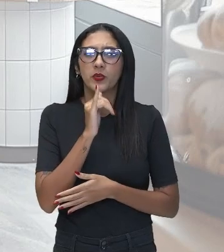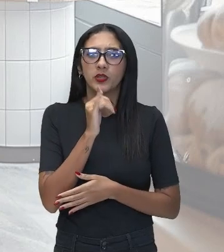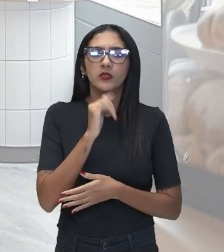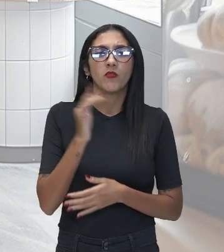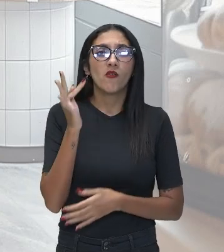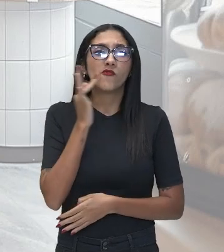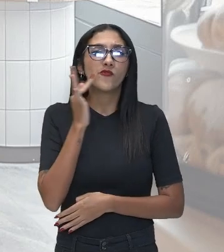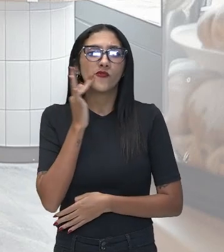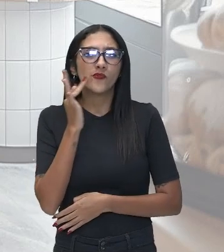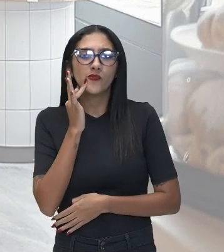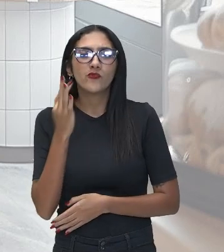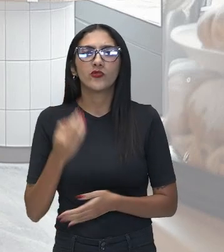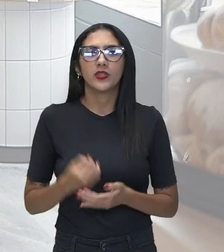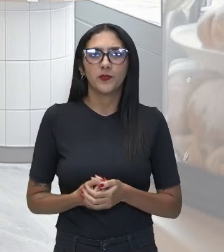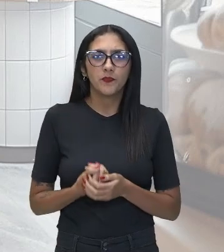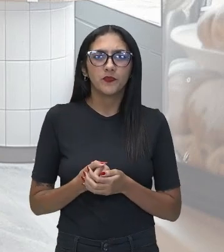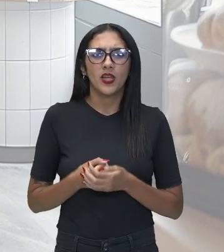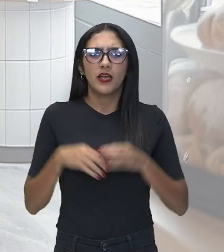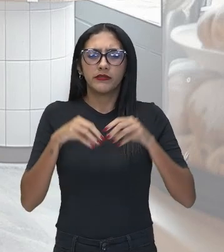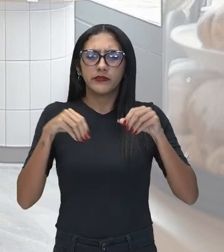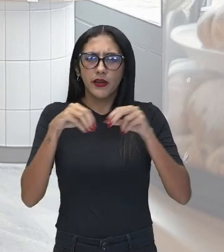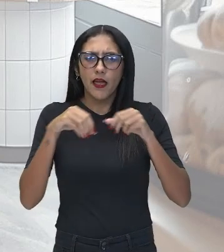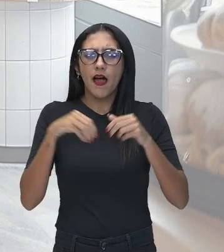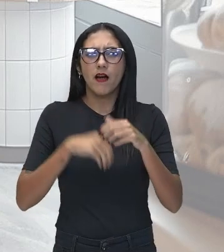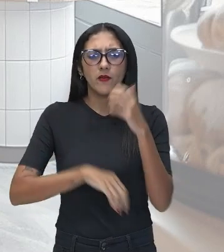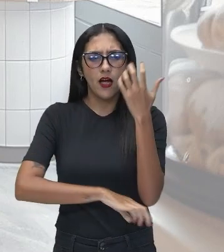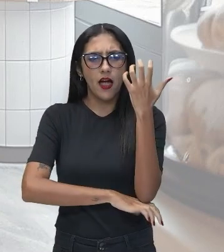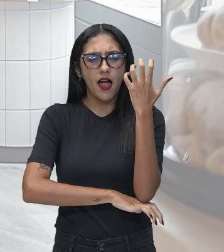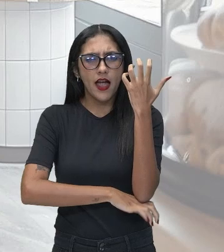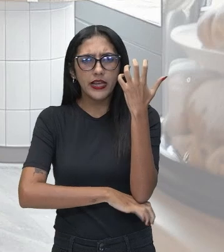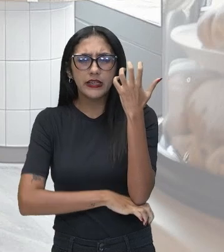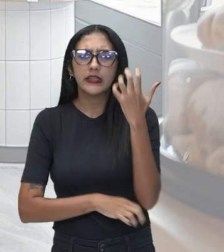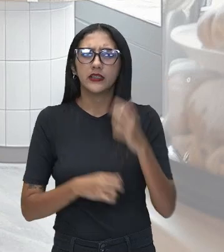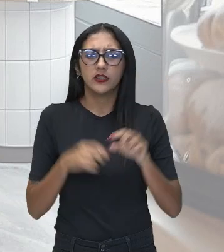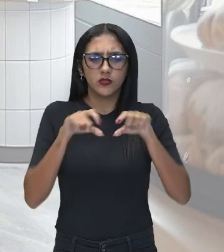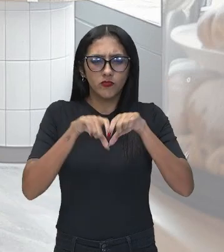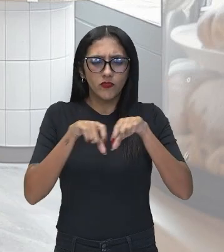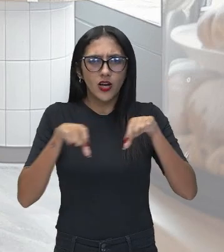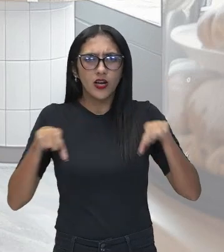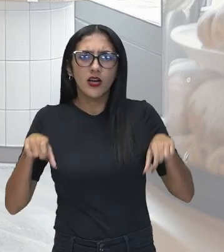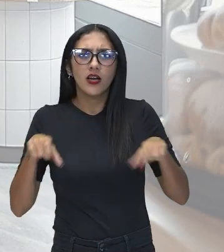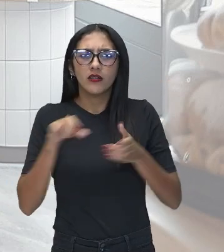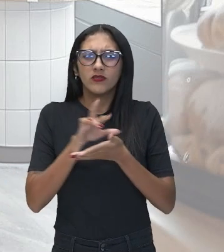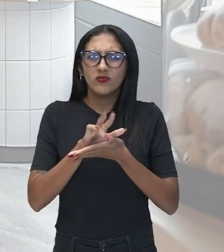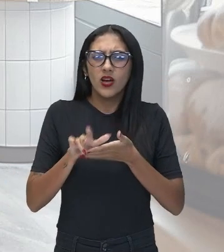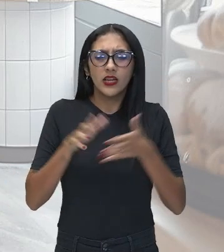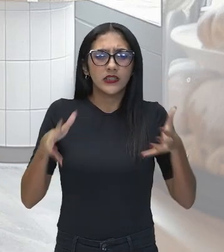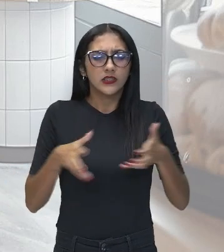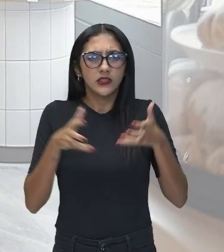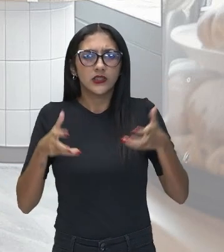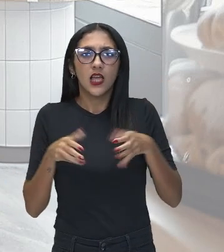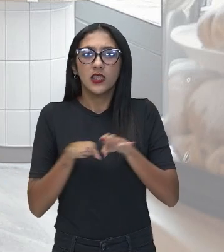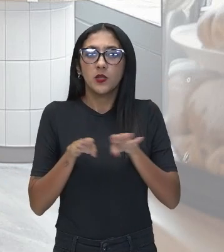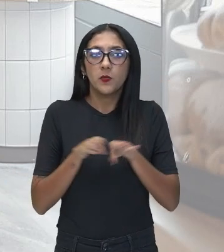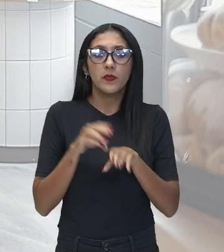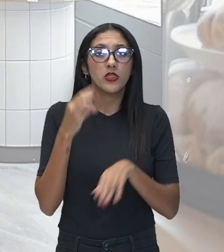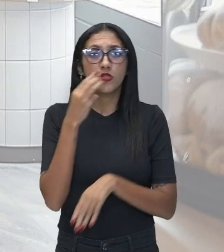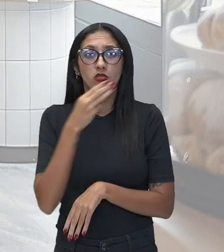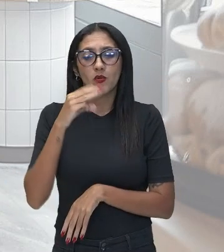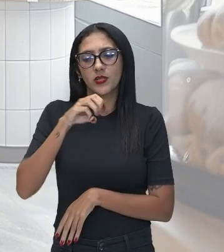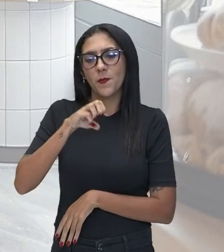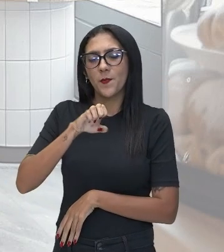frutas, cereais, raízes, tubérculos, leguminosas e mel. Então, aqui a gente